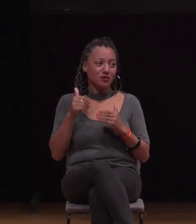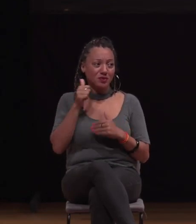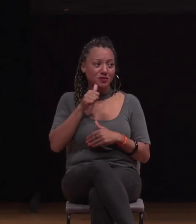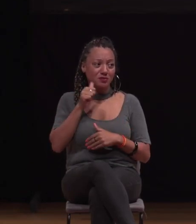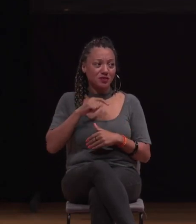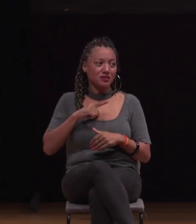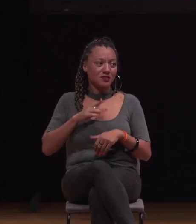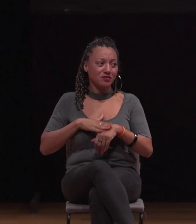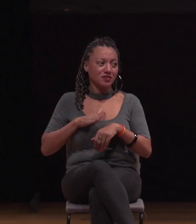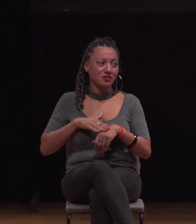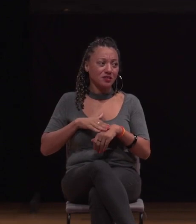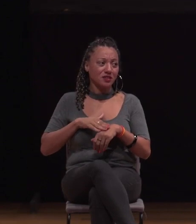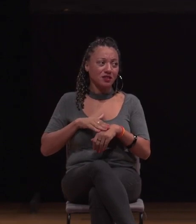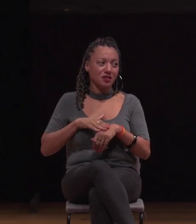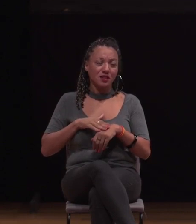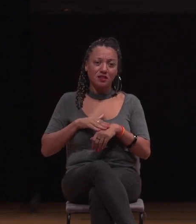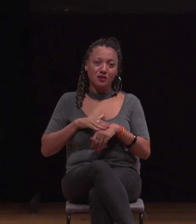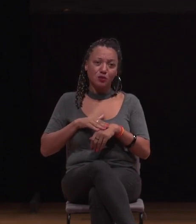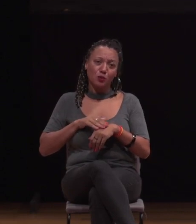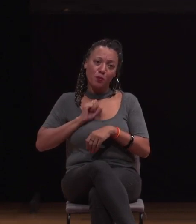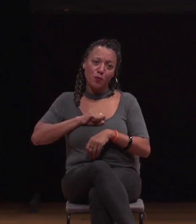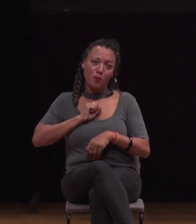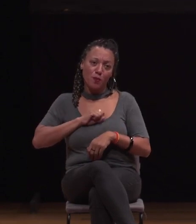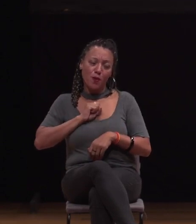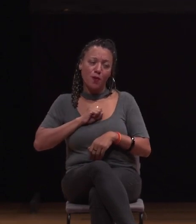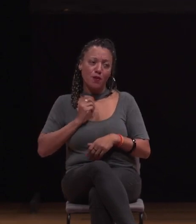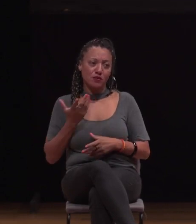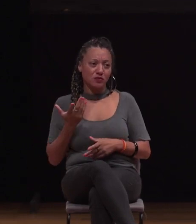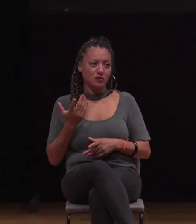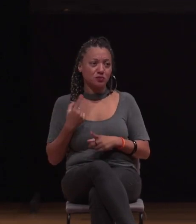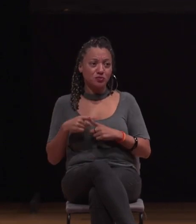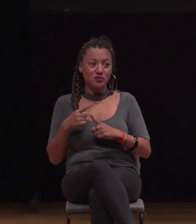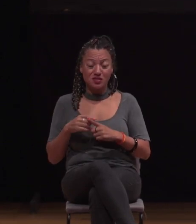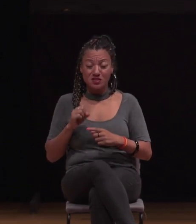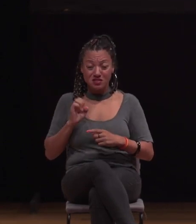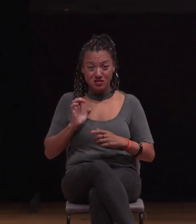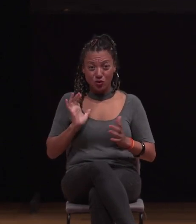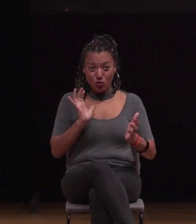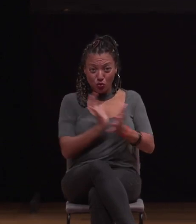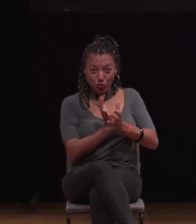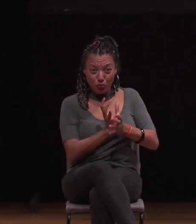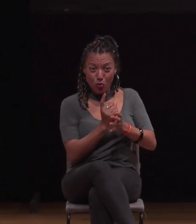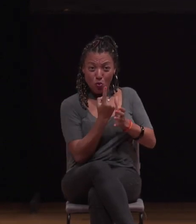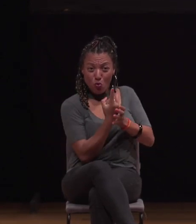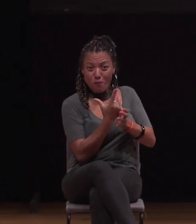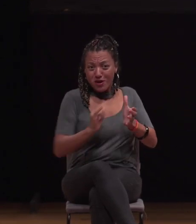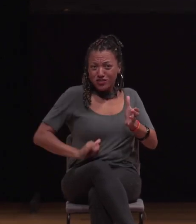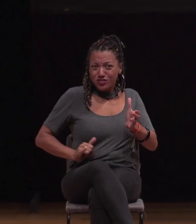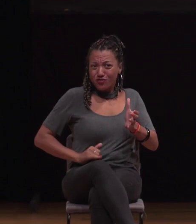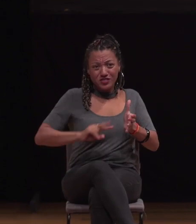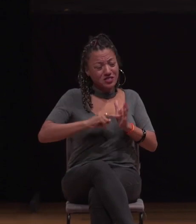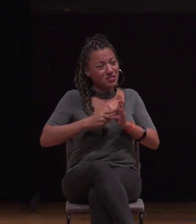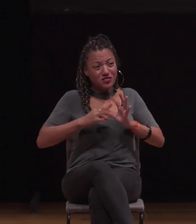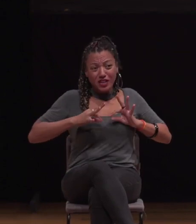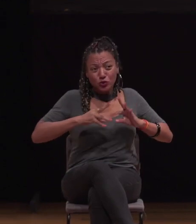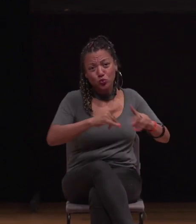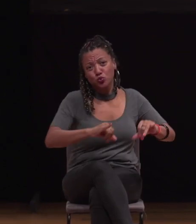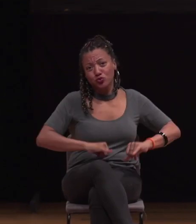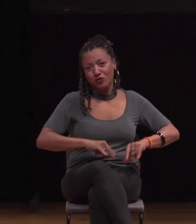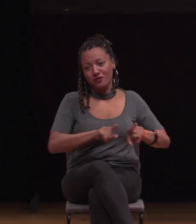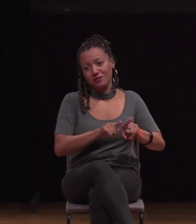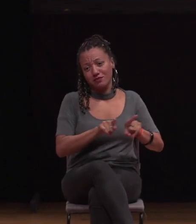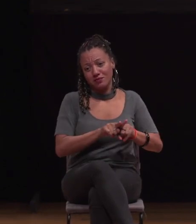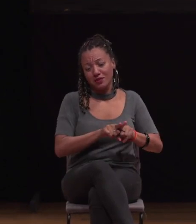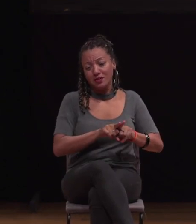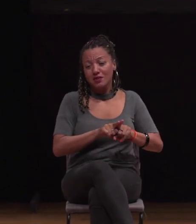porque estamos em grupo. E se afeta uma, afeta várias, a gente tem que tomar cuidado, a gente